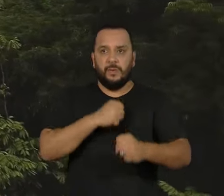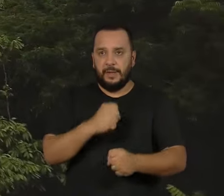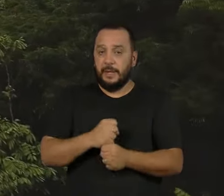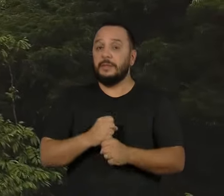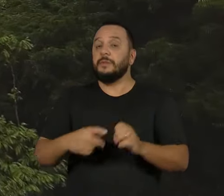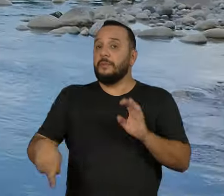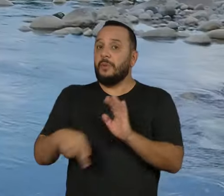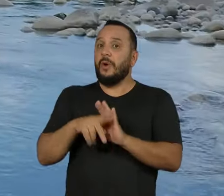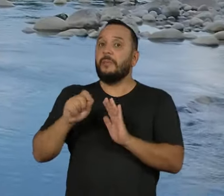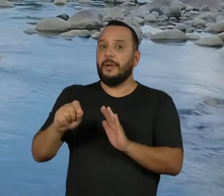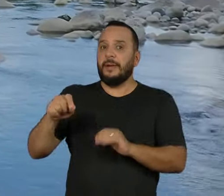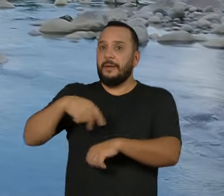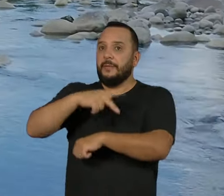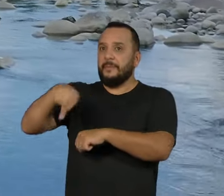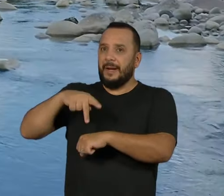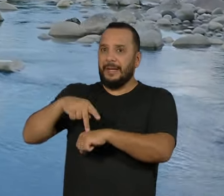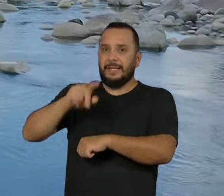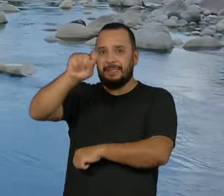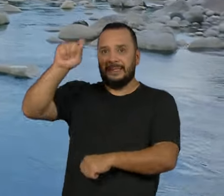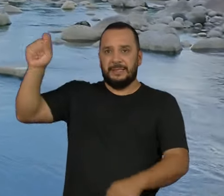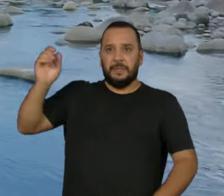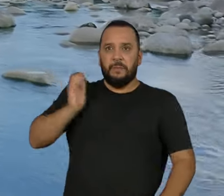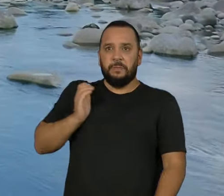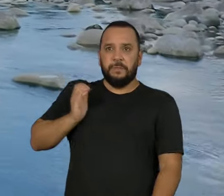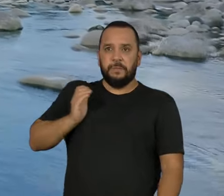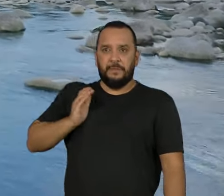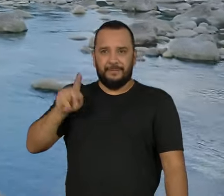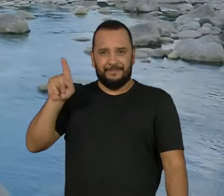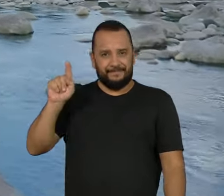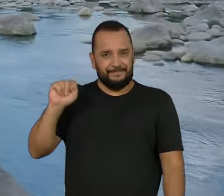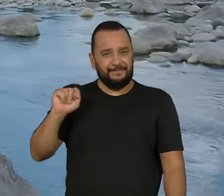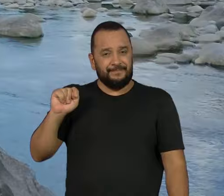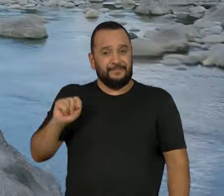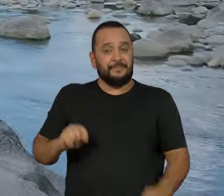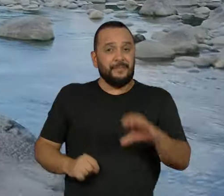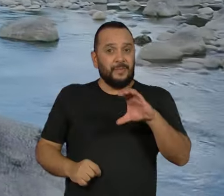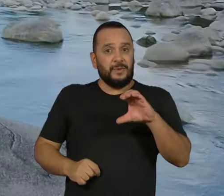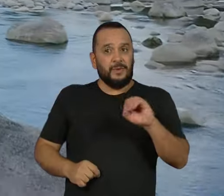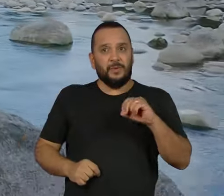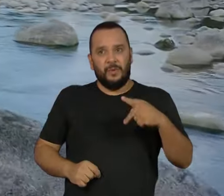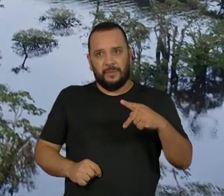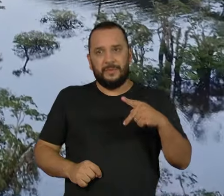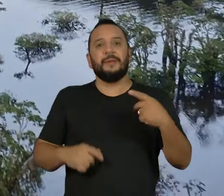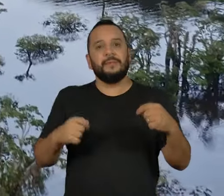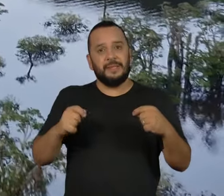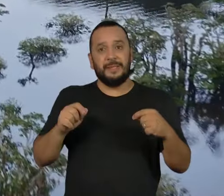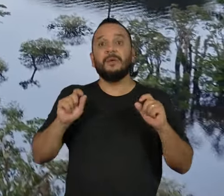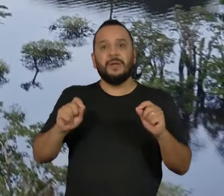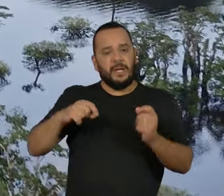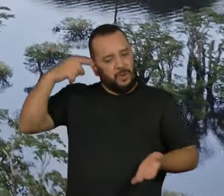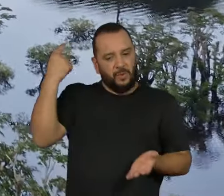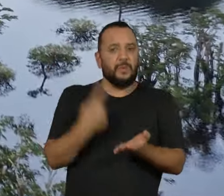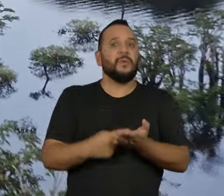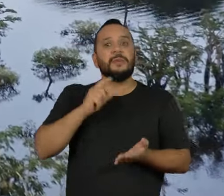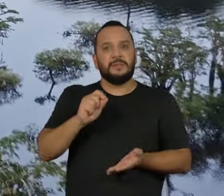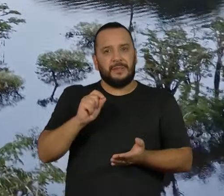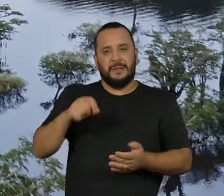de países desenvolvidos. O que a gente precisa sair nessa COP é com os países desenvolvidos